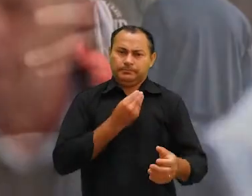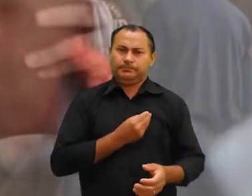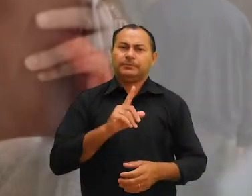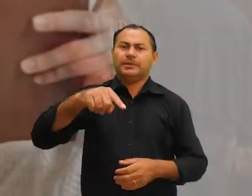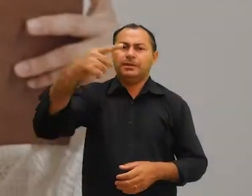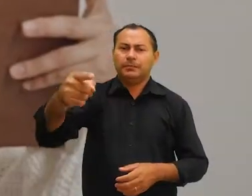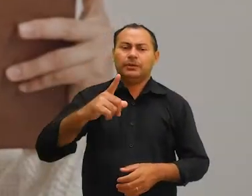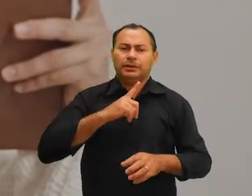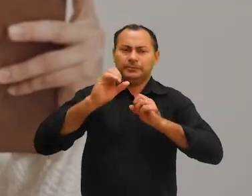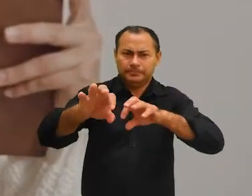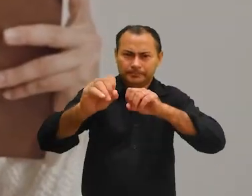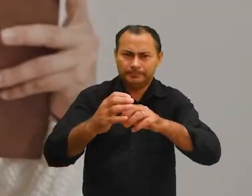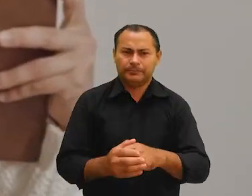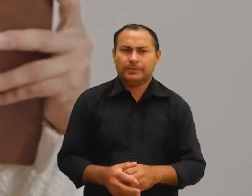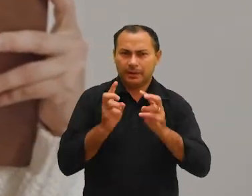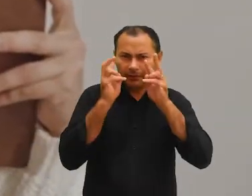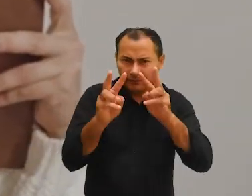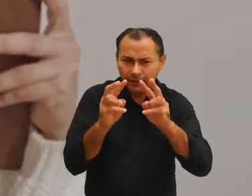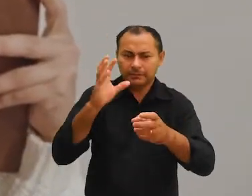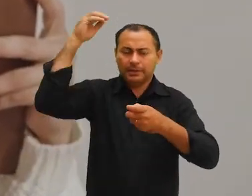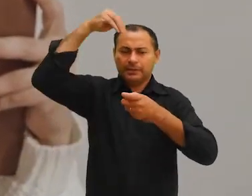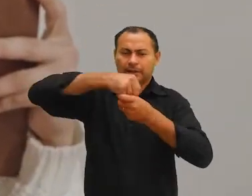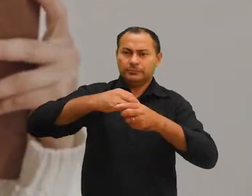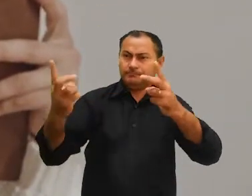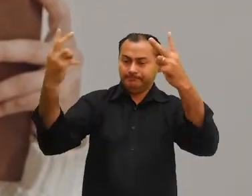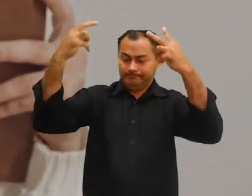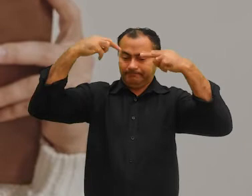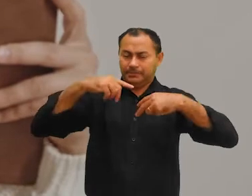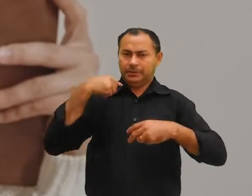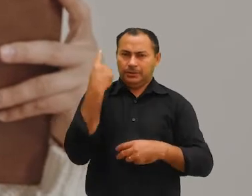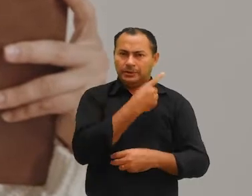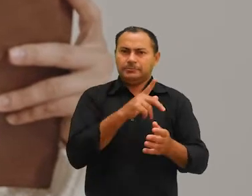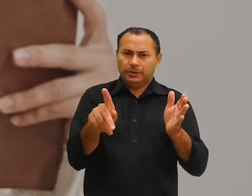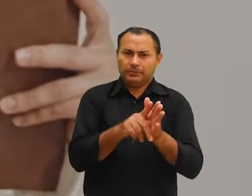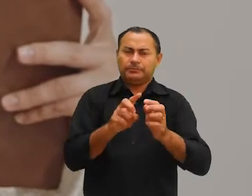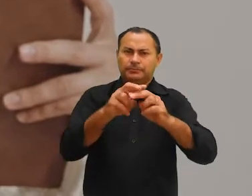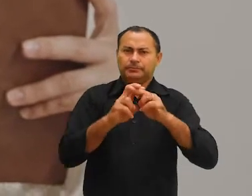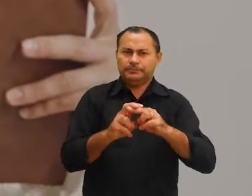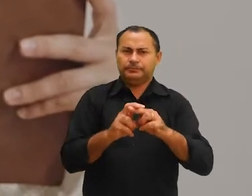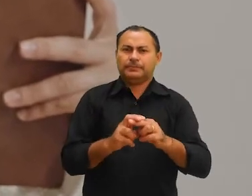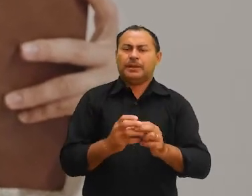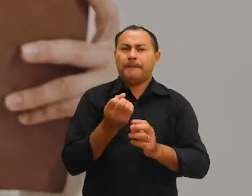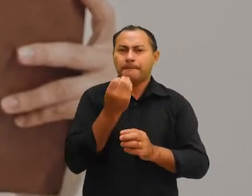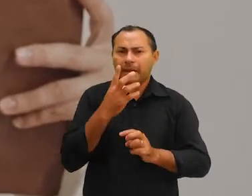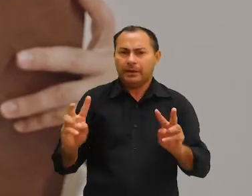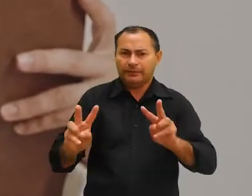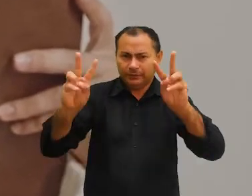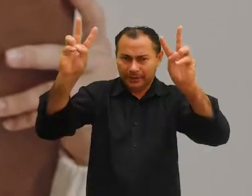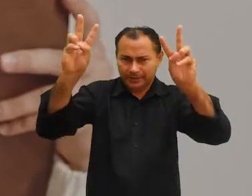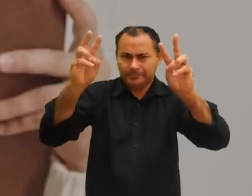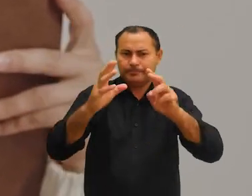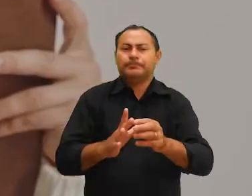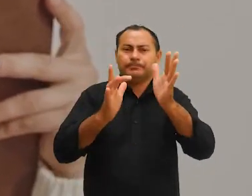vida depois de nos ter ensinado a olharmos para dentro de nós de nós mesmos atravessa das